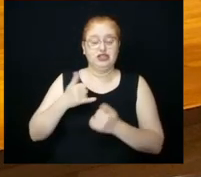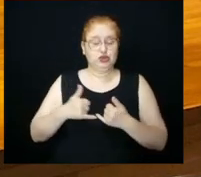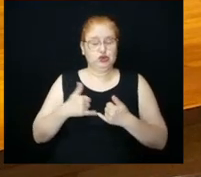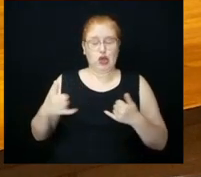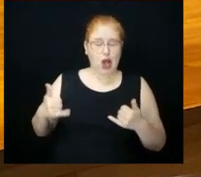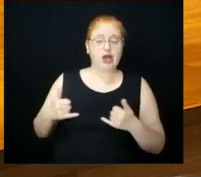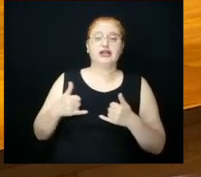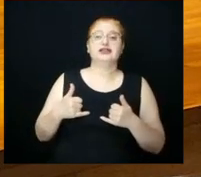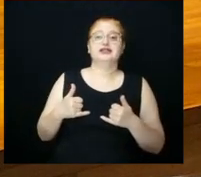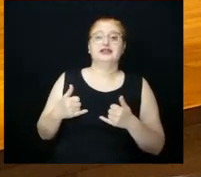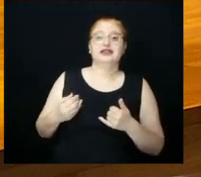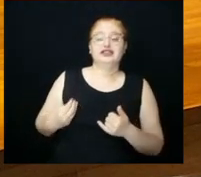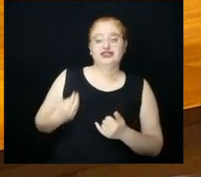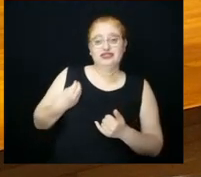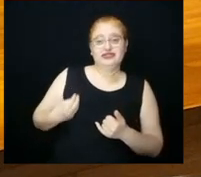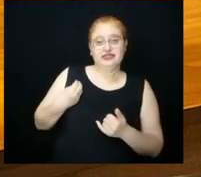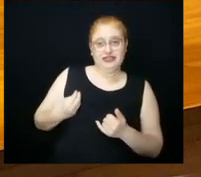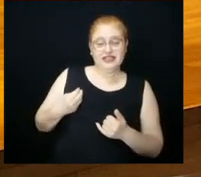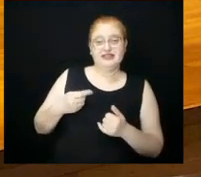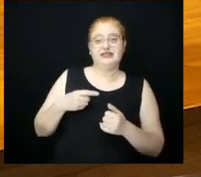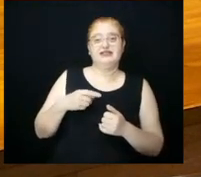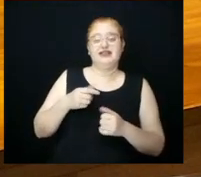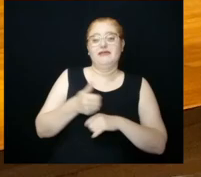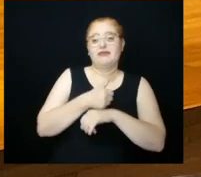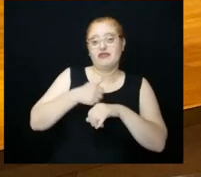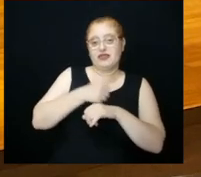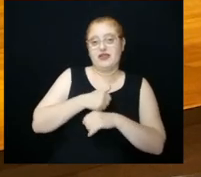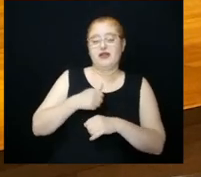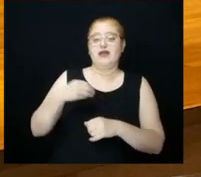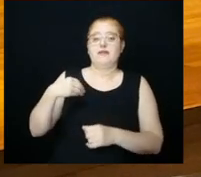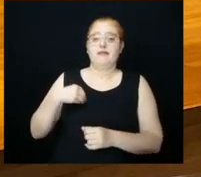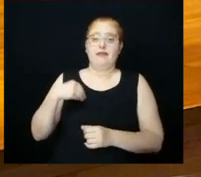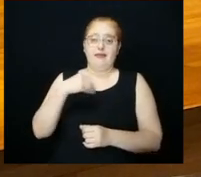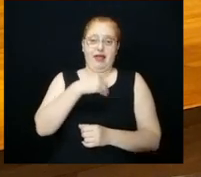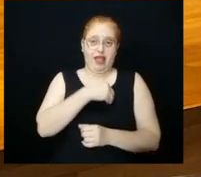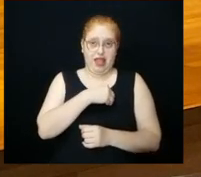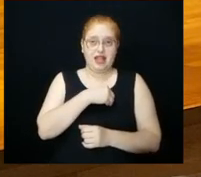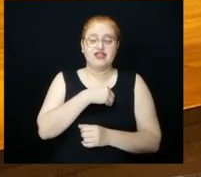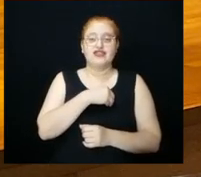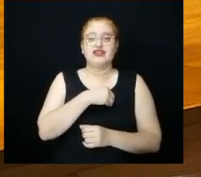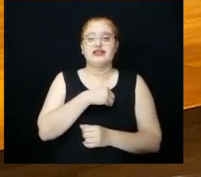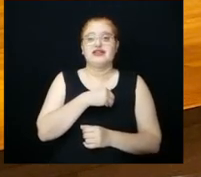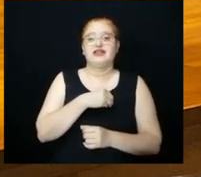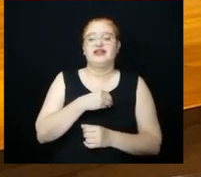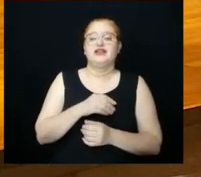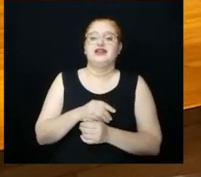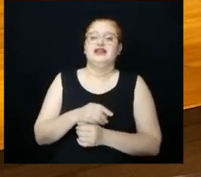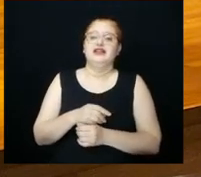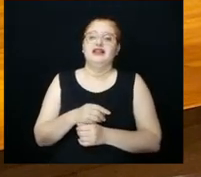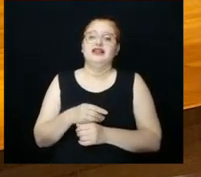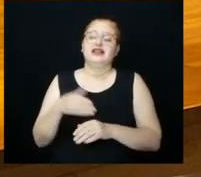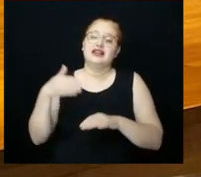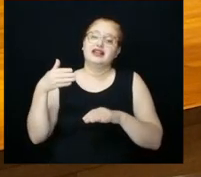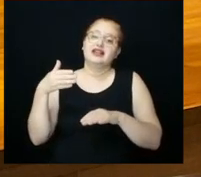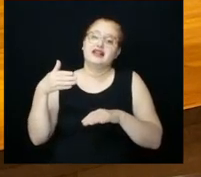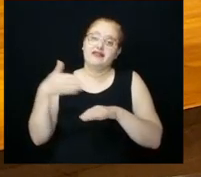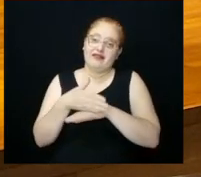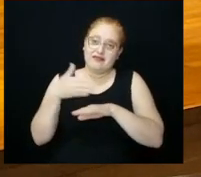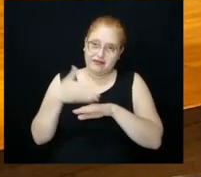médica e ela vai ter que tentar lidar com a situação de ser uma médica residente nos Estados